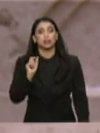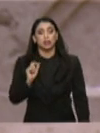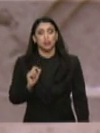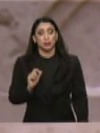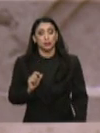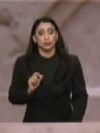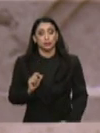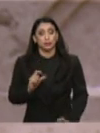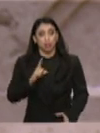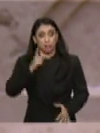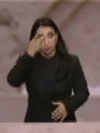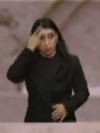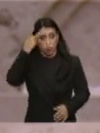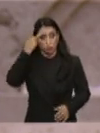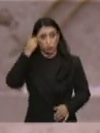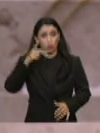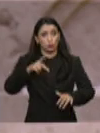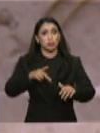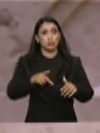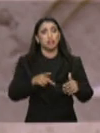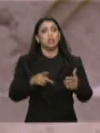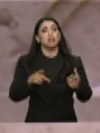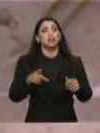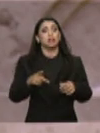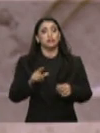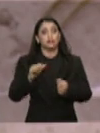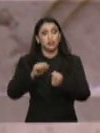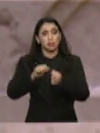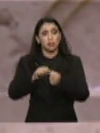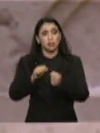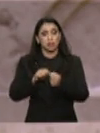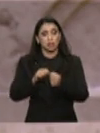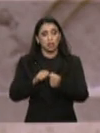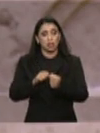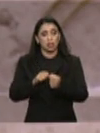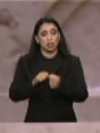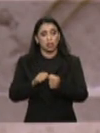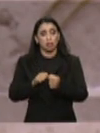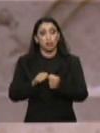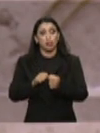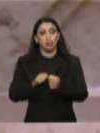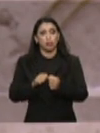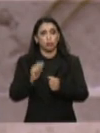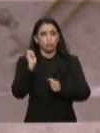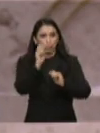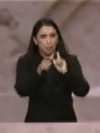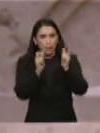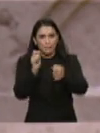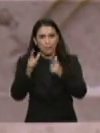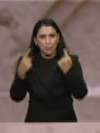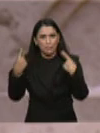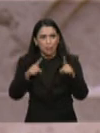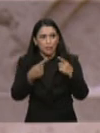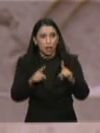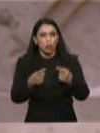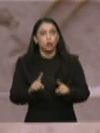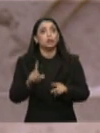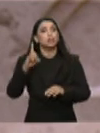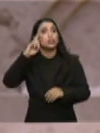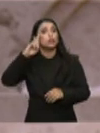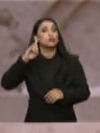para os envolvidos no caso, no episódio especialmente do dia 8 de